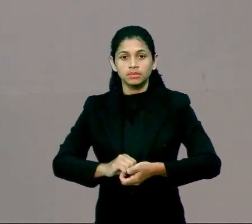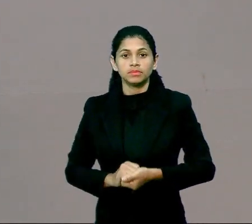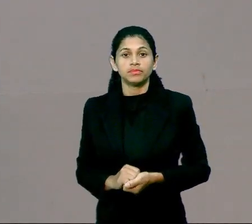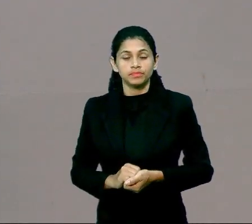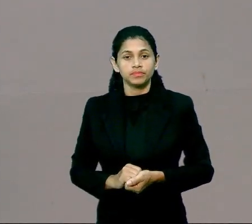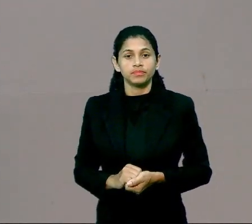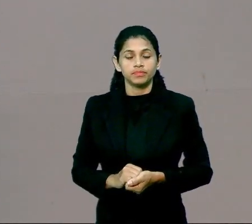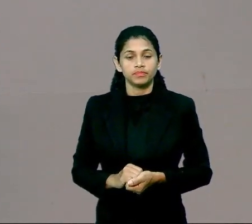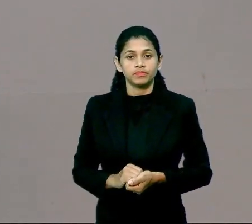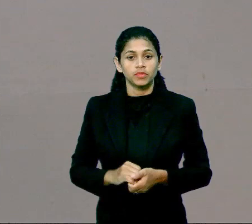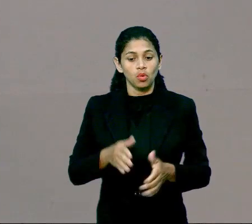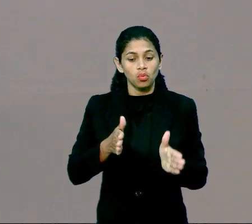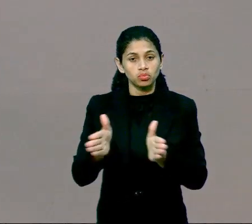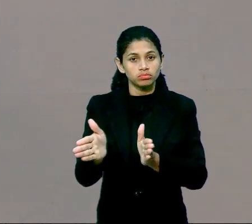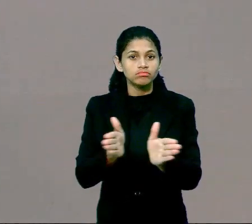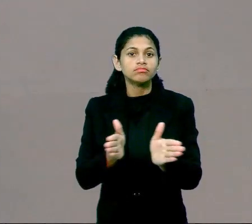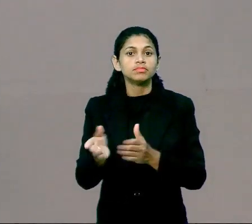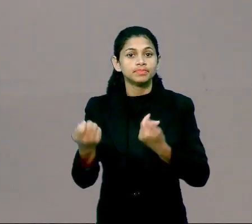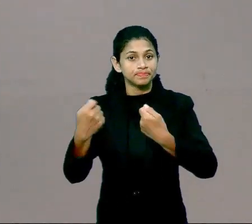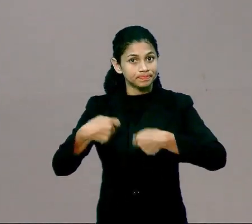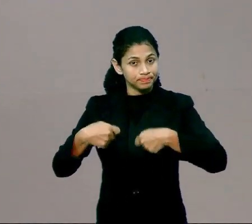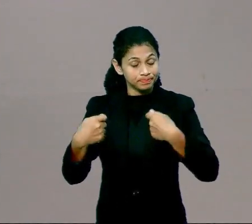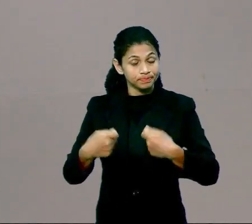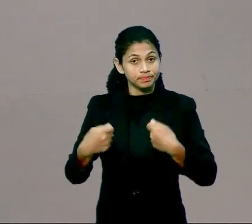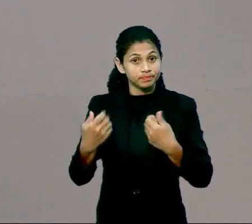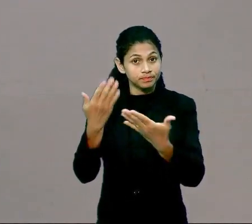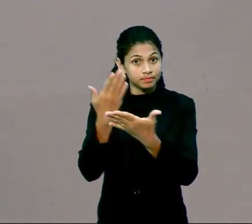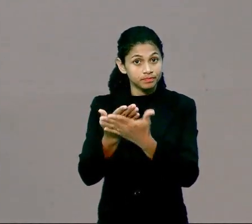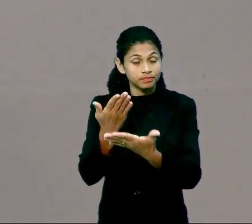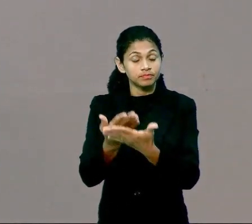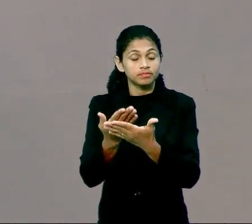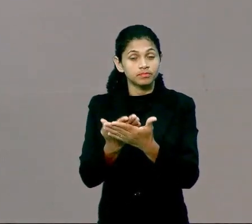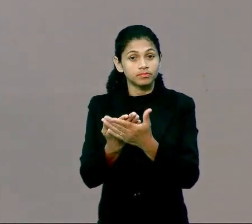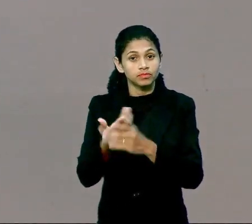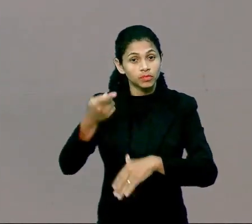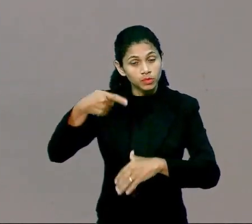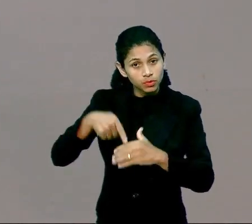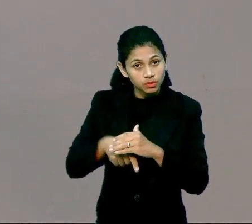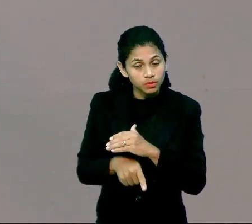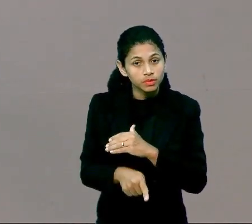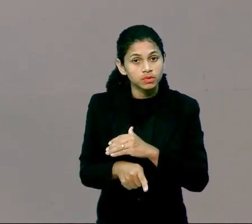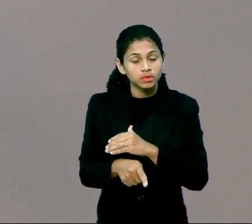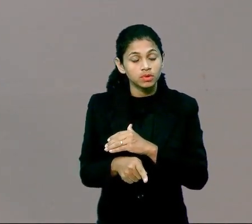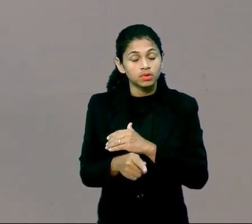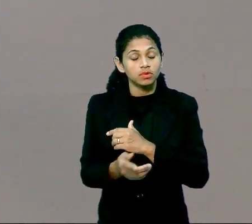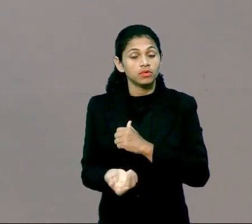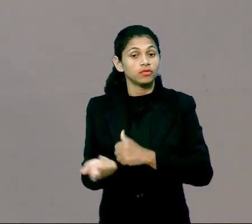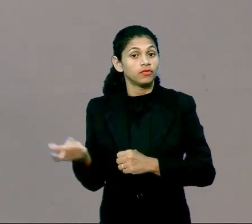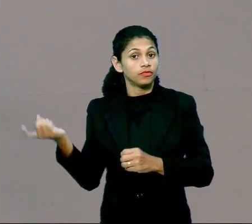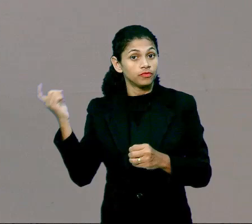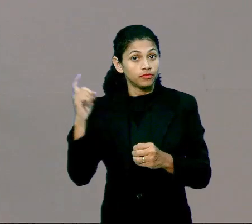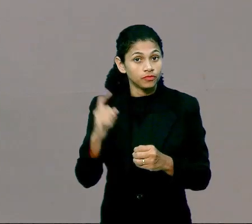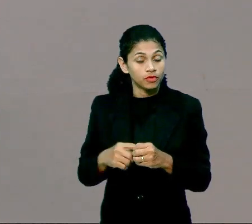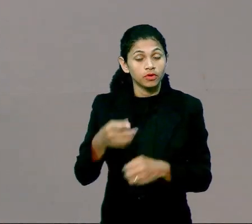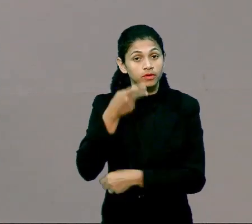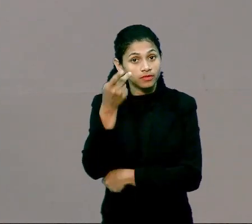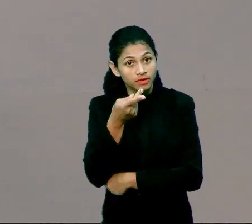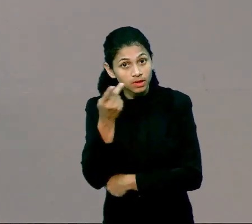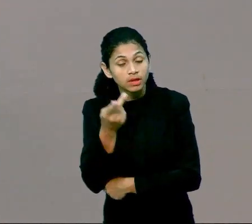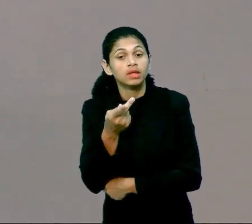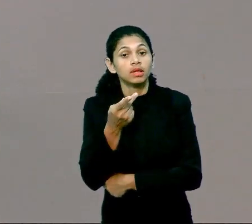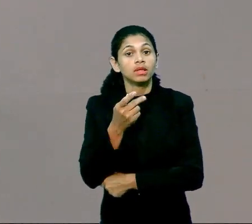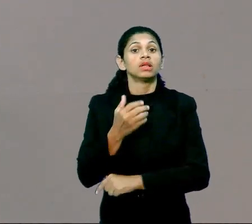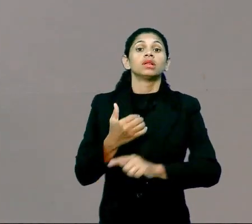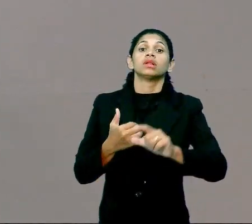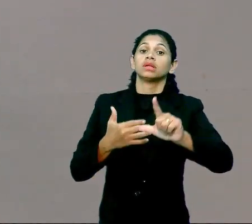esse direcionamento ele pode ser trabalhado e mais uma vez a gente volta a abordar o aspecto Ludicidade. A gente já entendeu que no